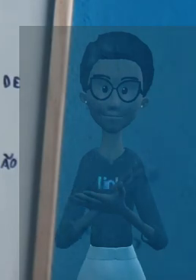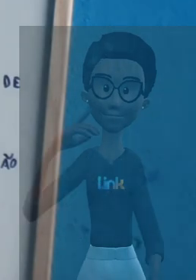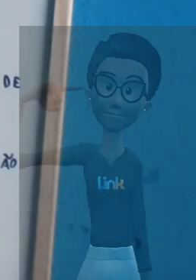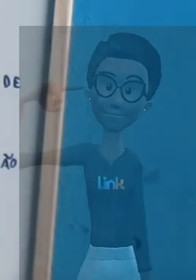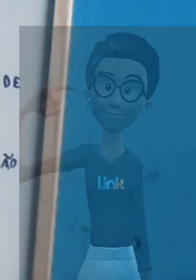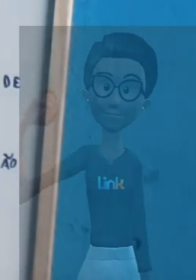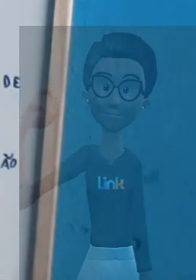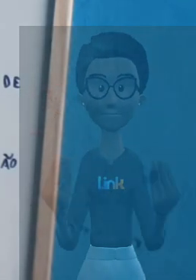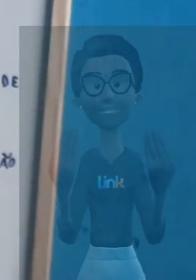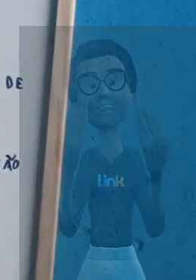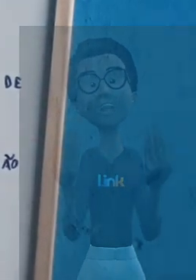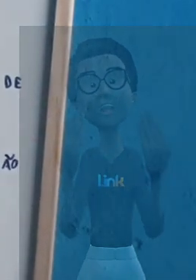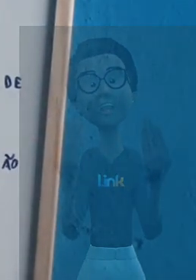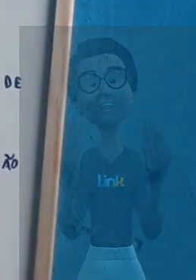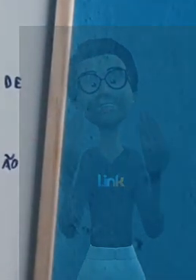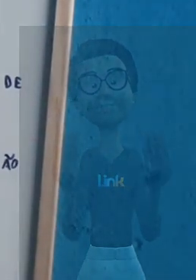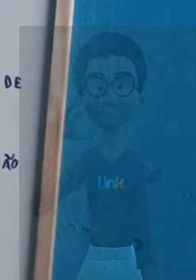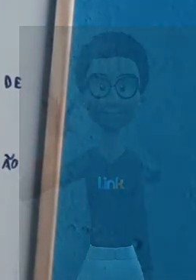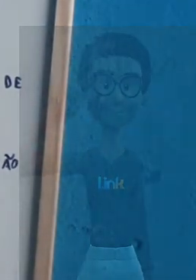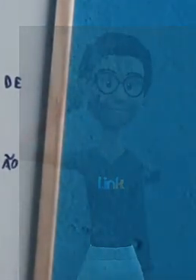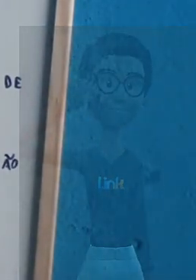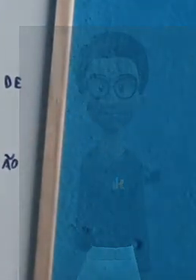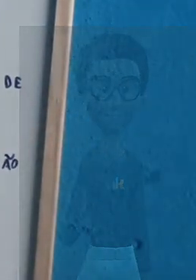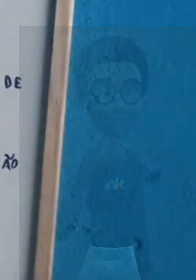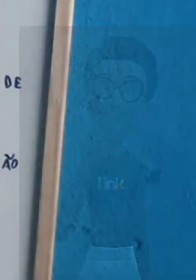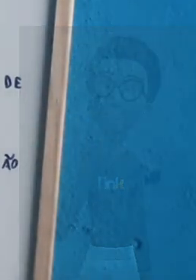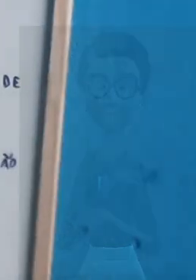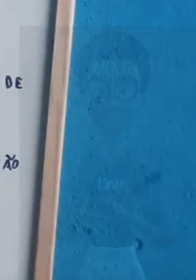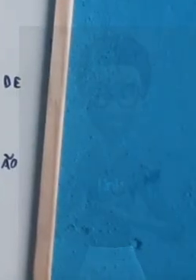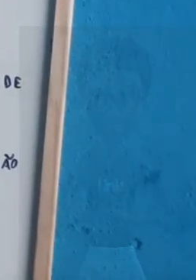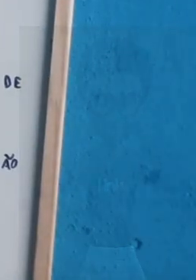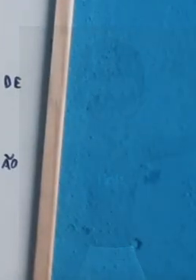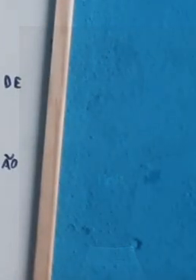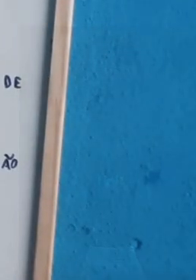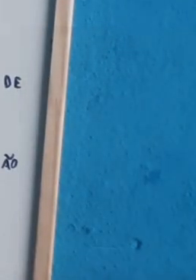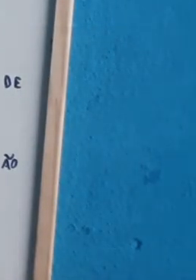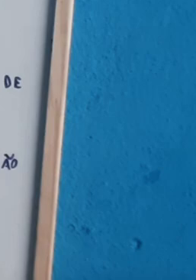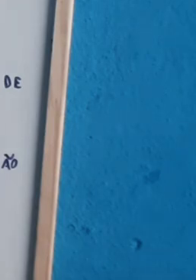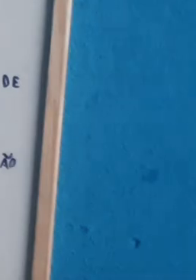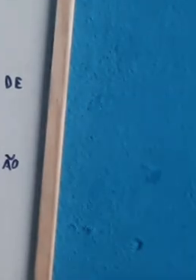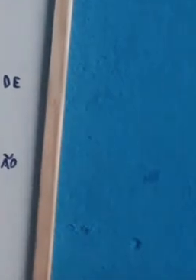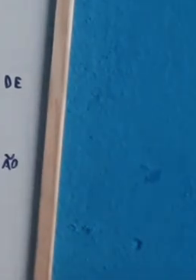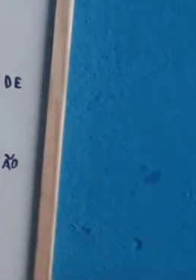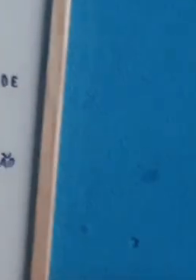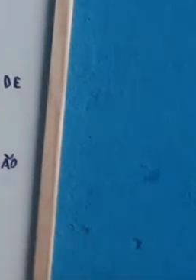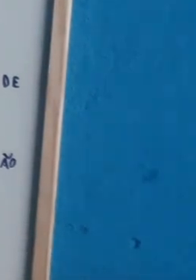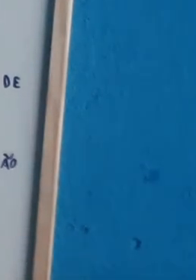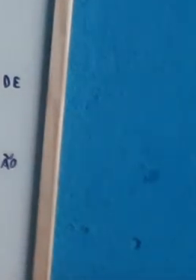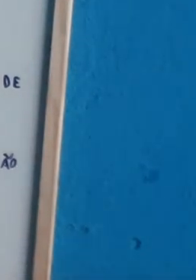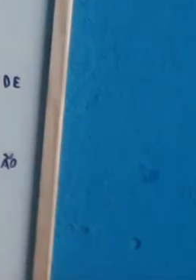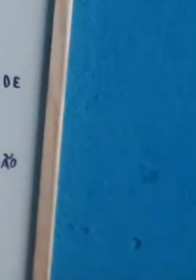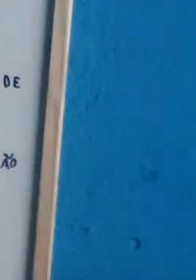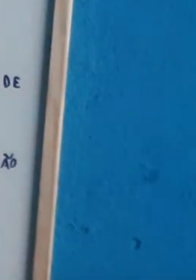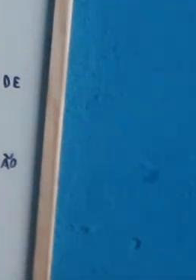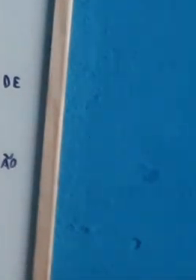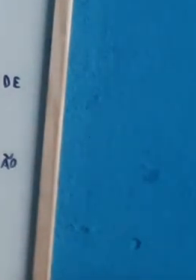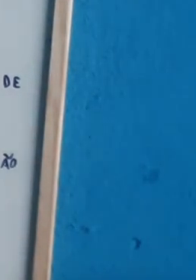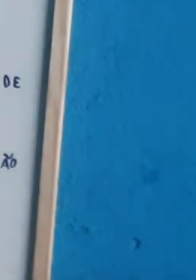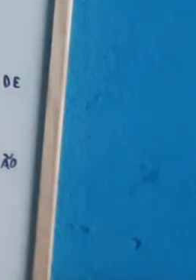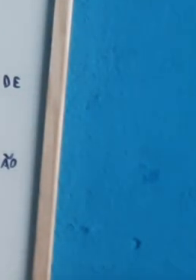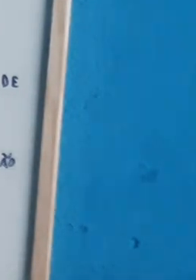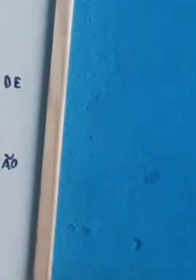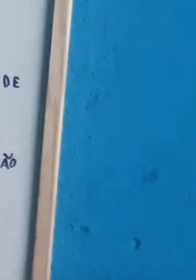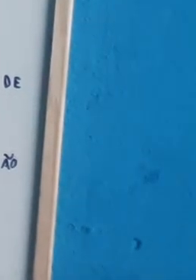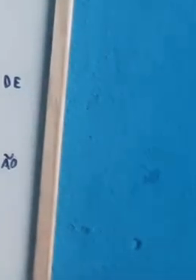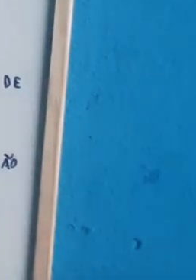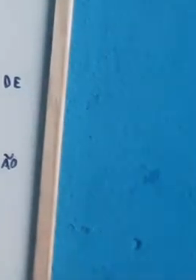o boom da explosão. Esse boom remete ao barulho que a explosão faz. Ou seja, a pessoa está descrevendo o